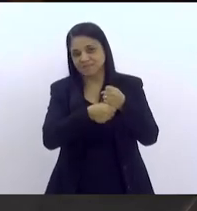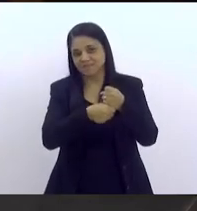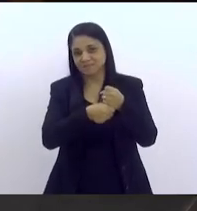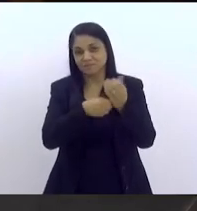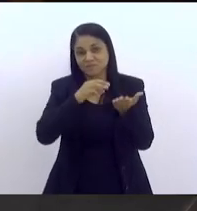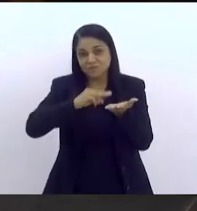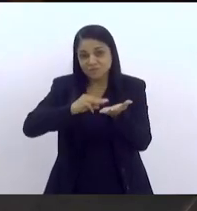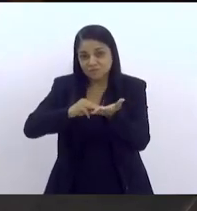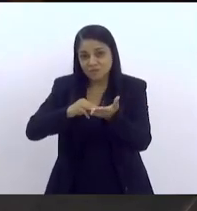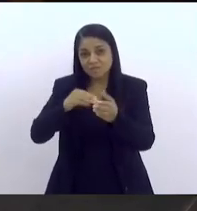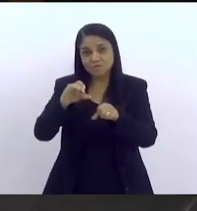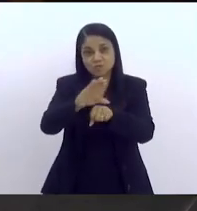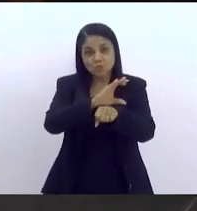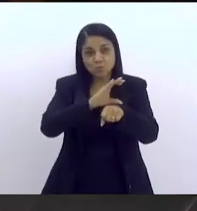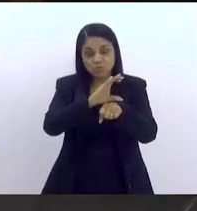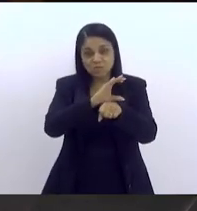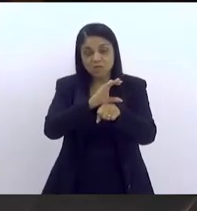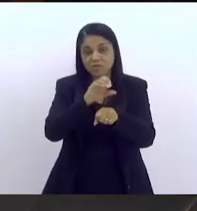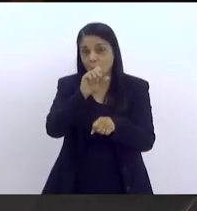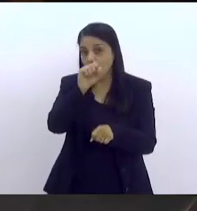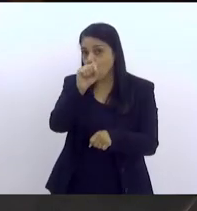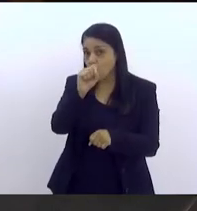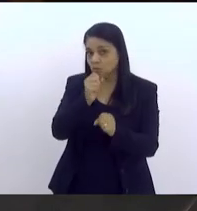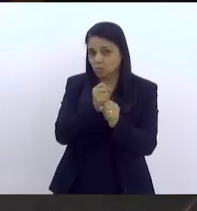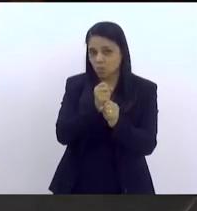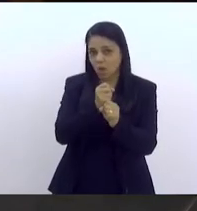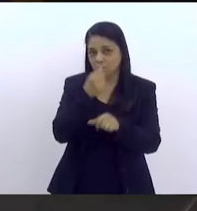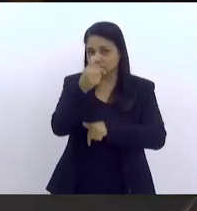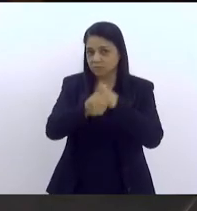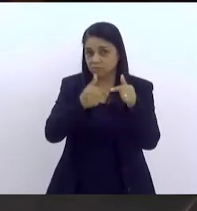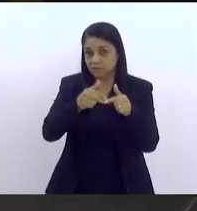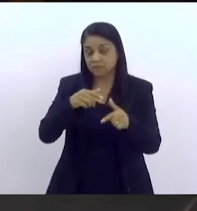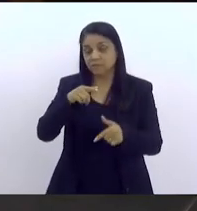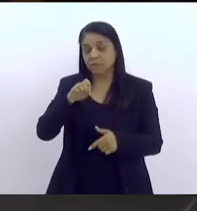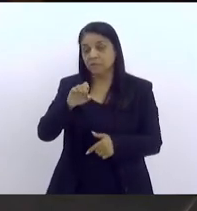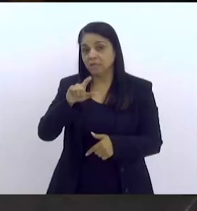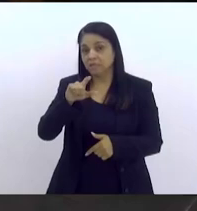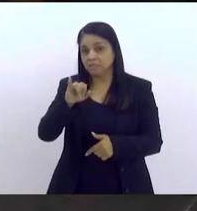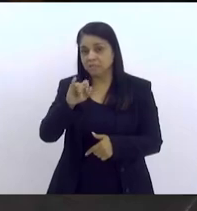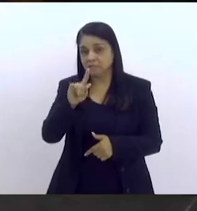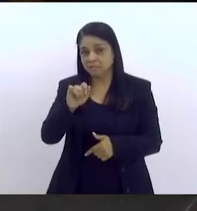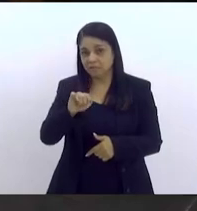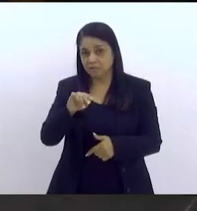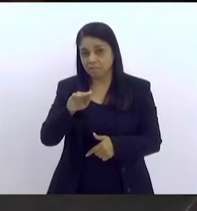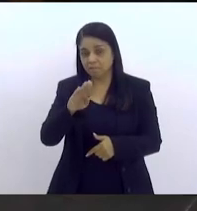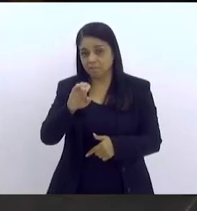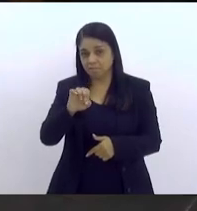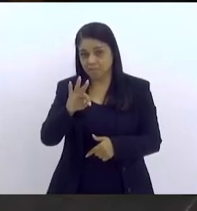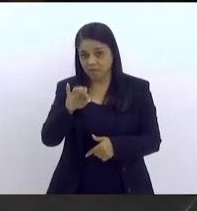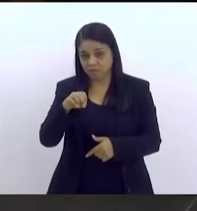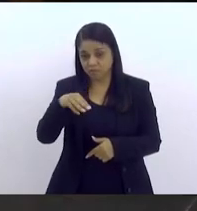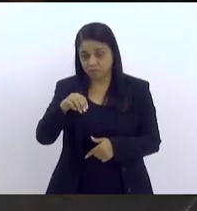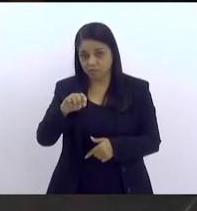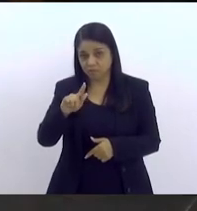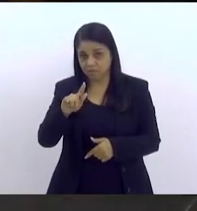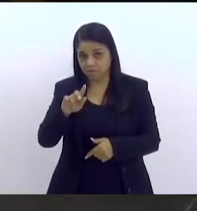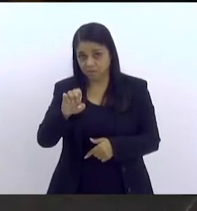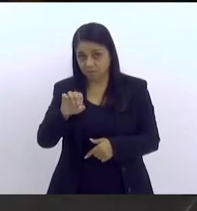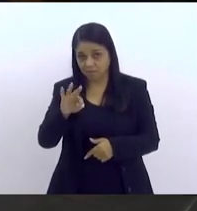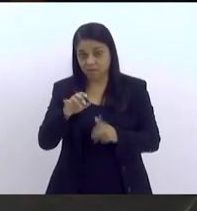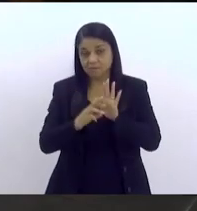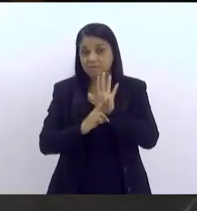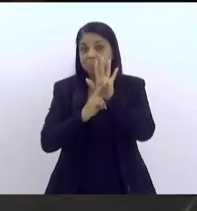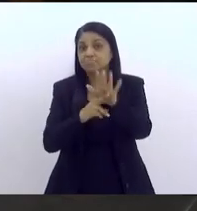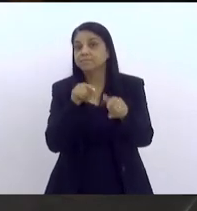membros do Conselho podem passar oito anos ela é representante da